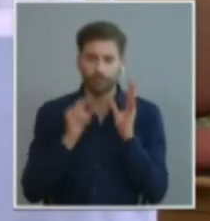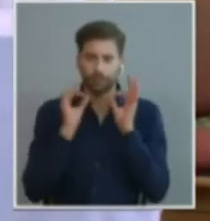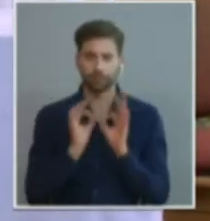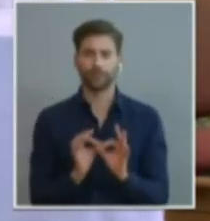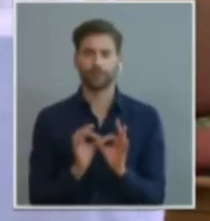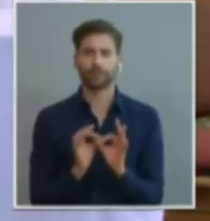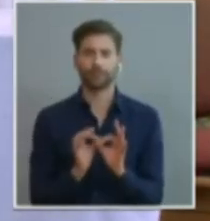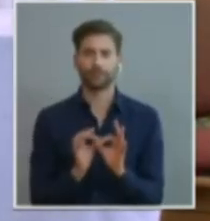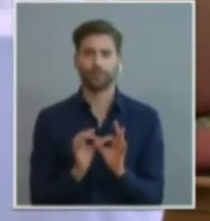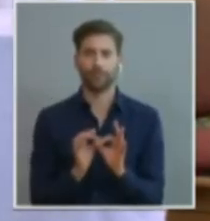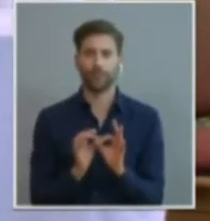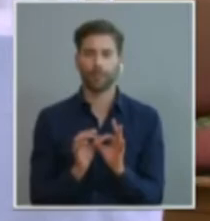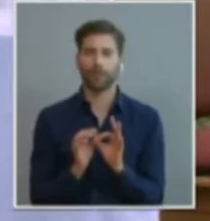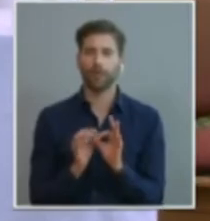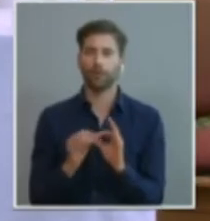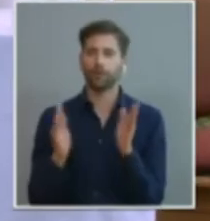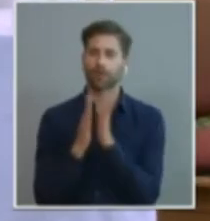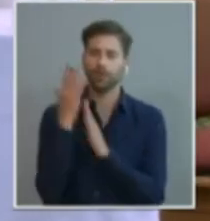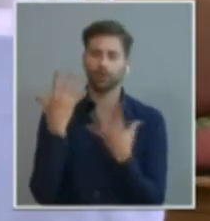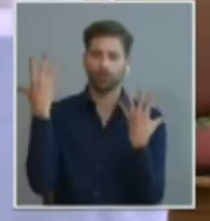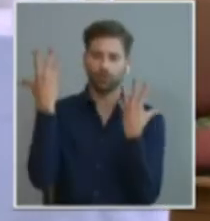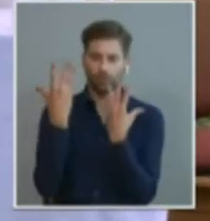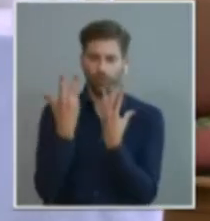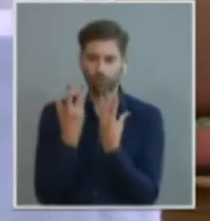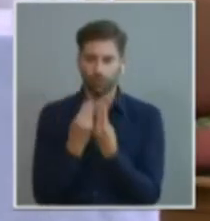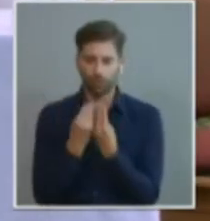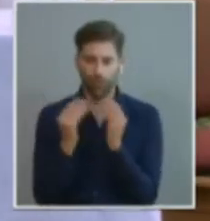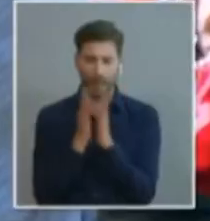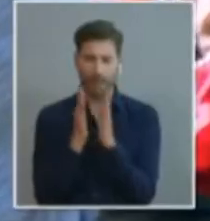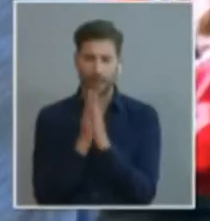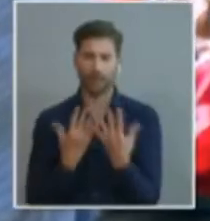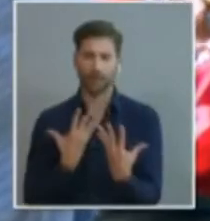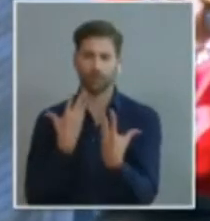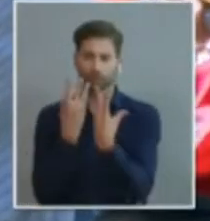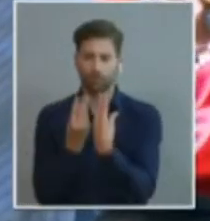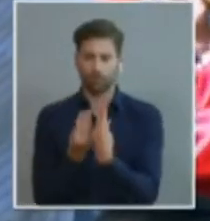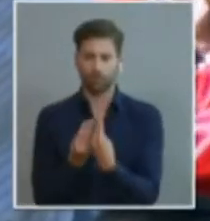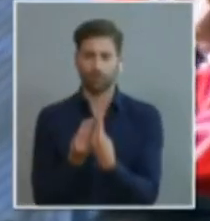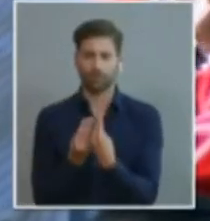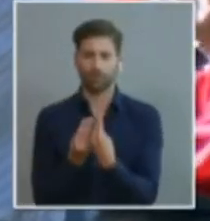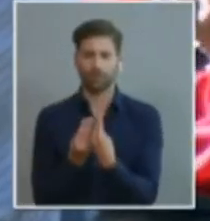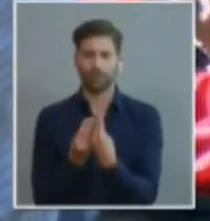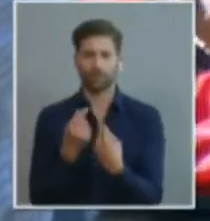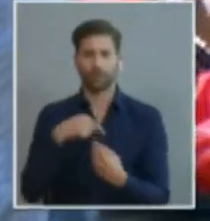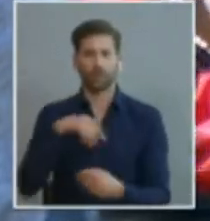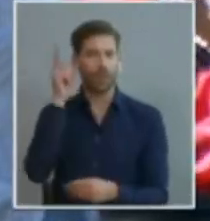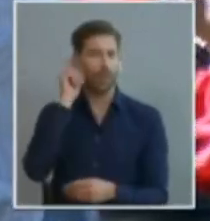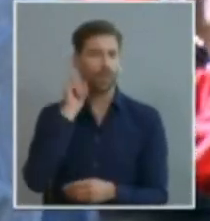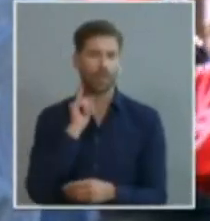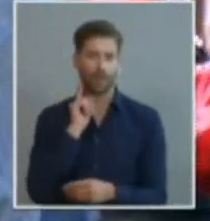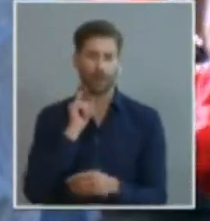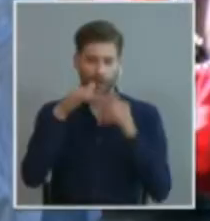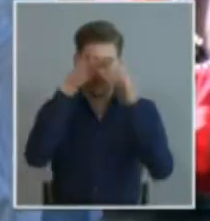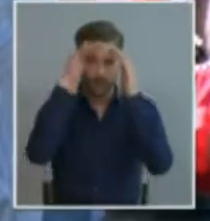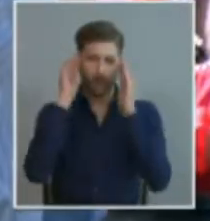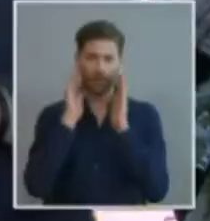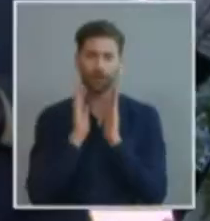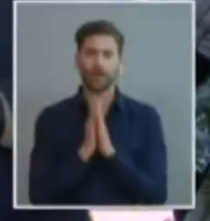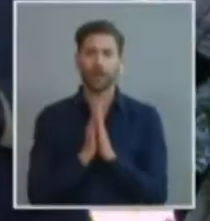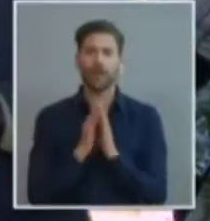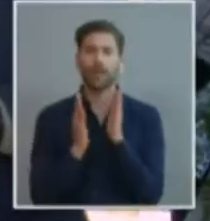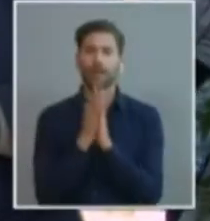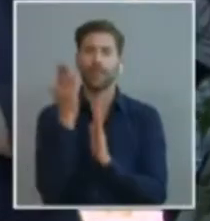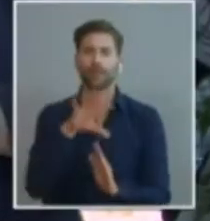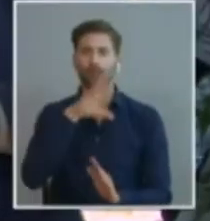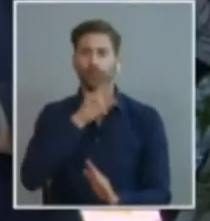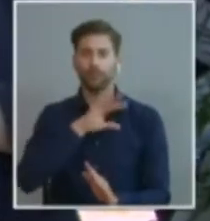Reunidos na vossa presença, em comunhão com toda a Igreja, ao celebrarmos o dia em que Santa Maria, Mãe de Deus,